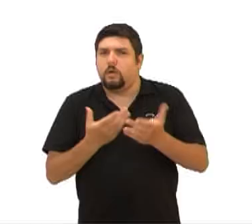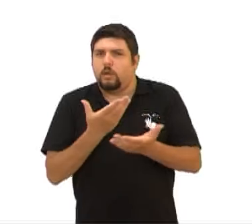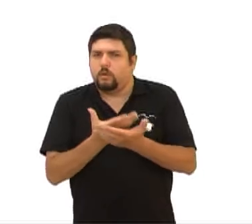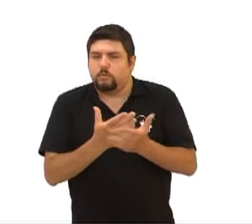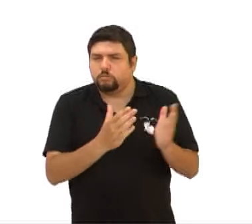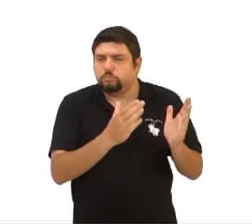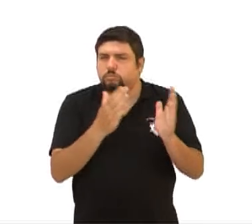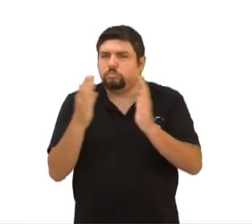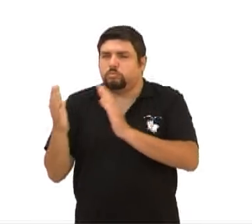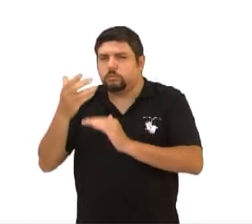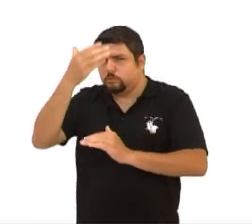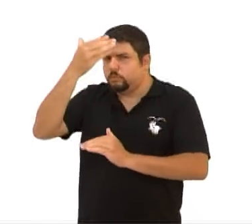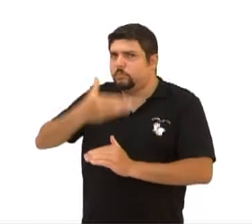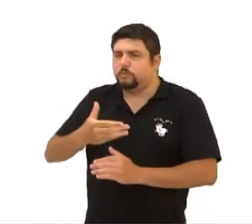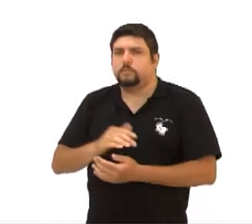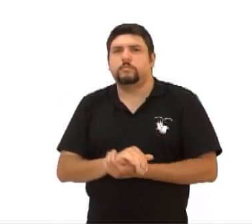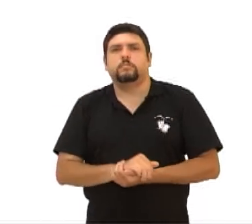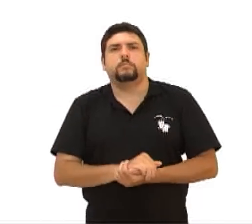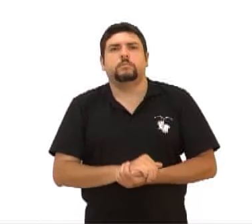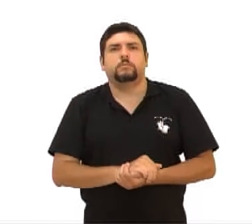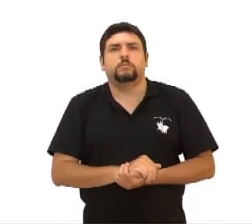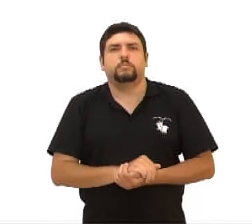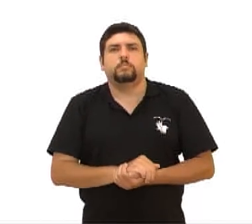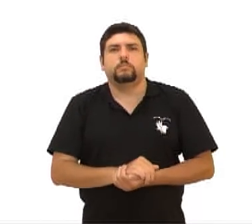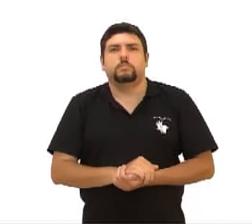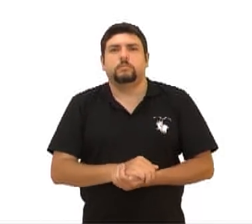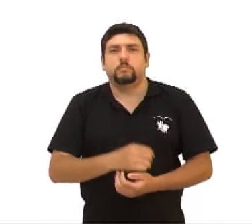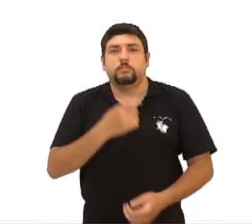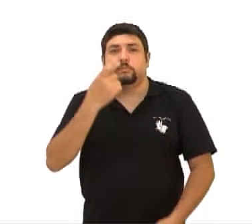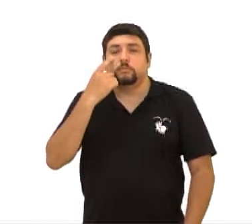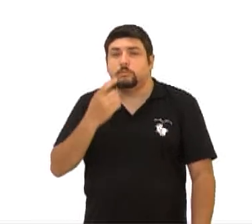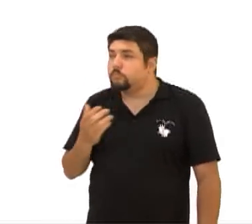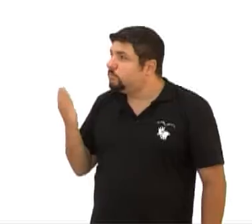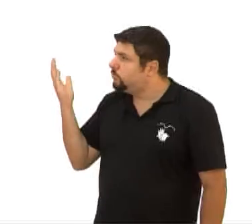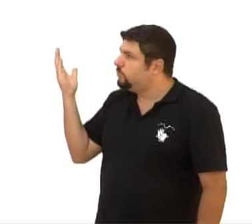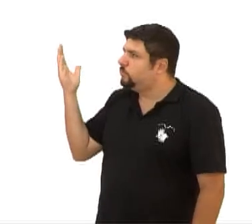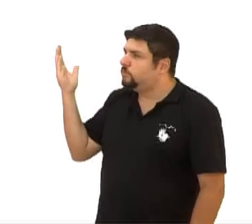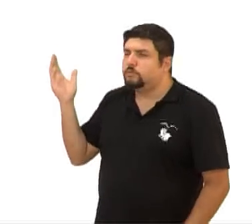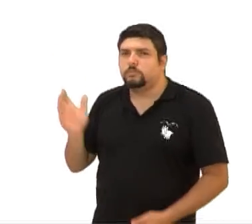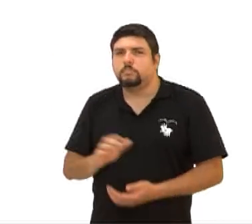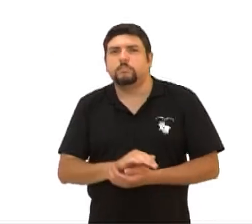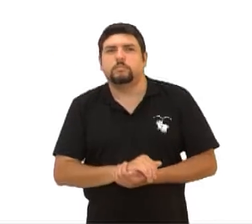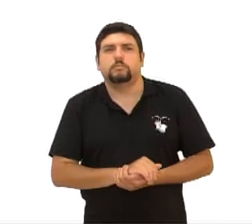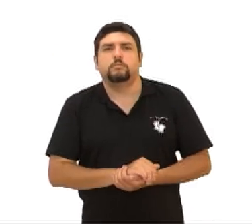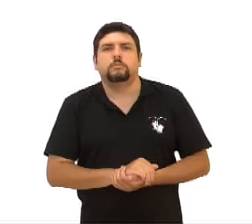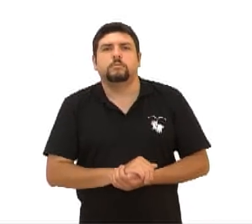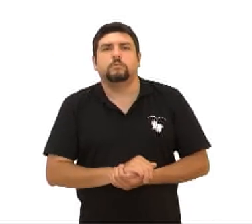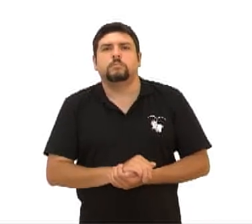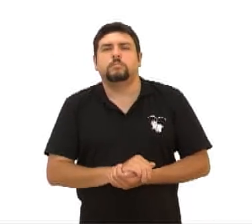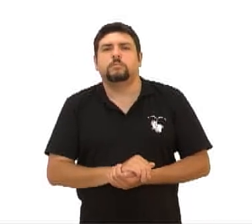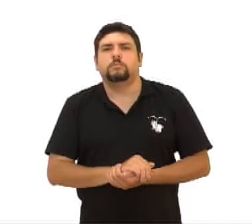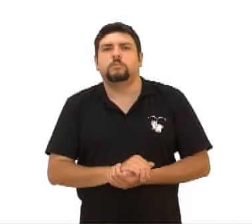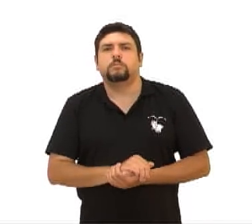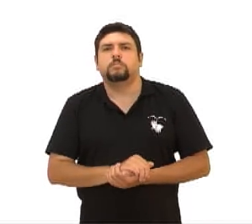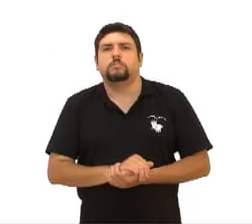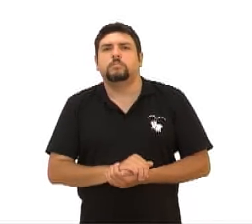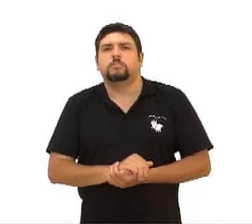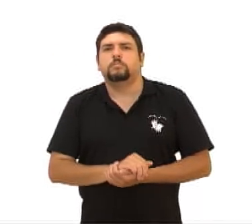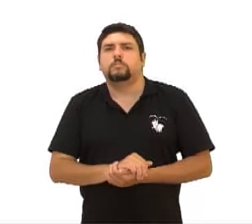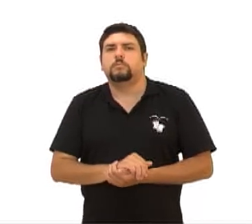hoje. Aqui um mapa para vocês identificarem, né? Os países que formam a